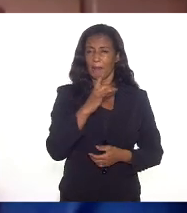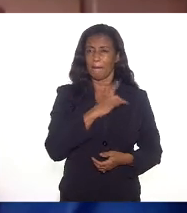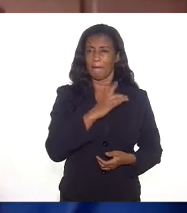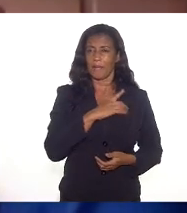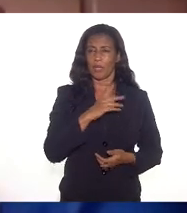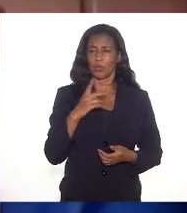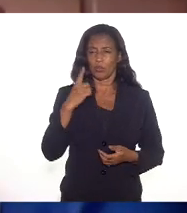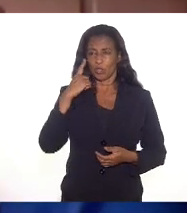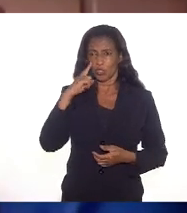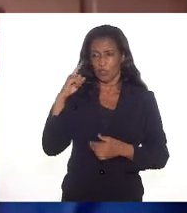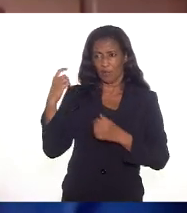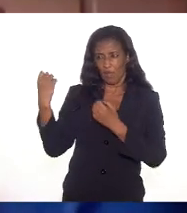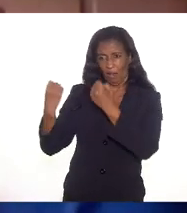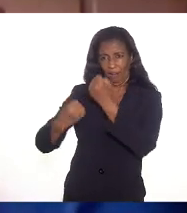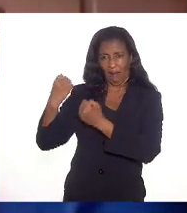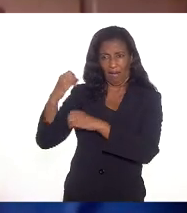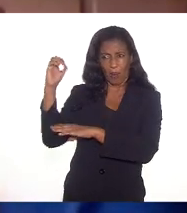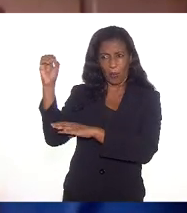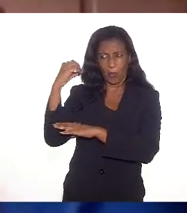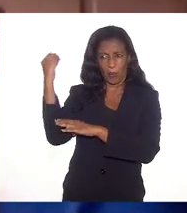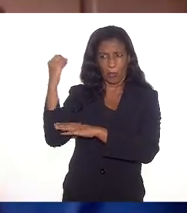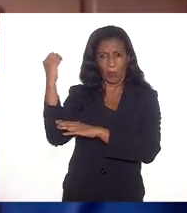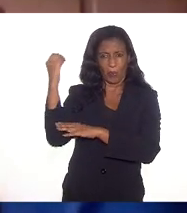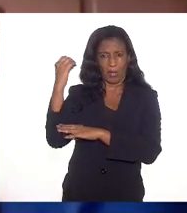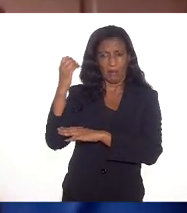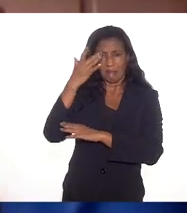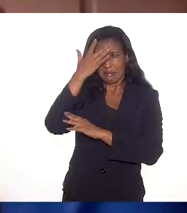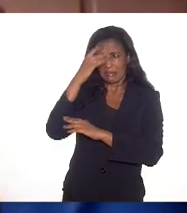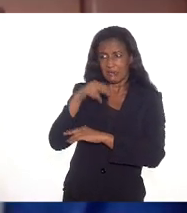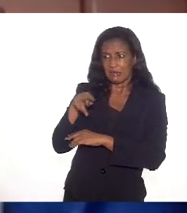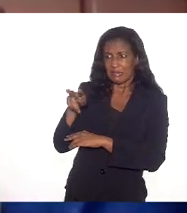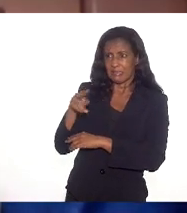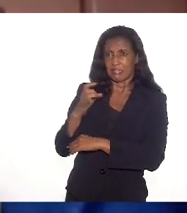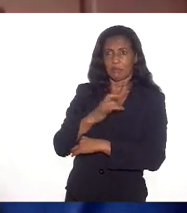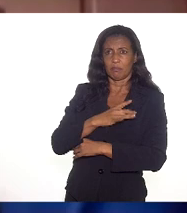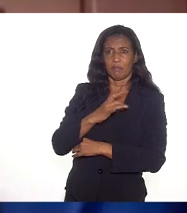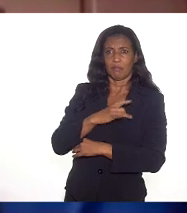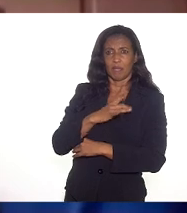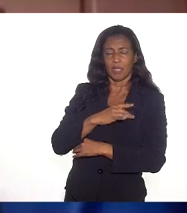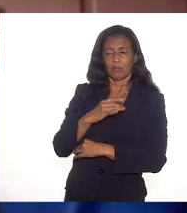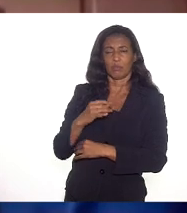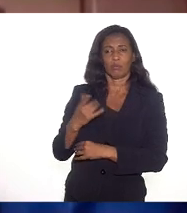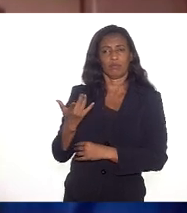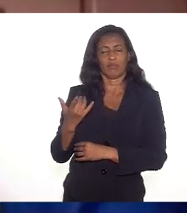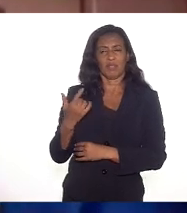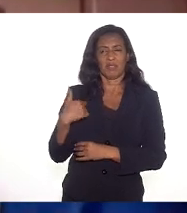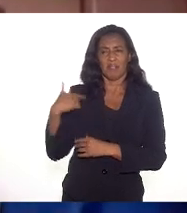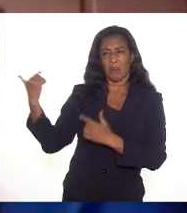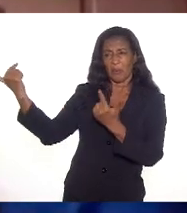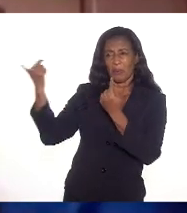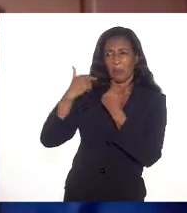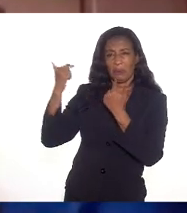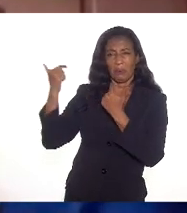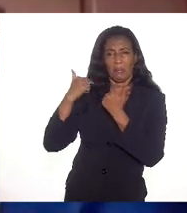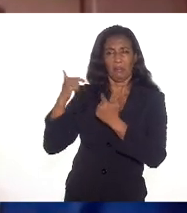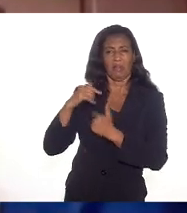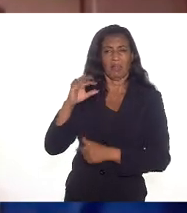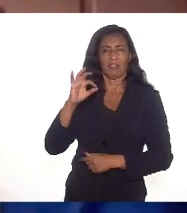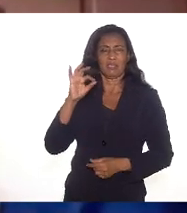uma blitz, por exemplo. É impossível que a gente ouça chacotas às